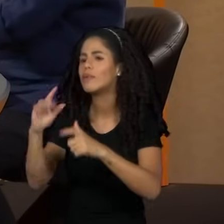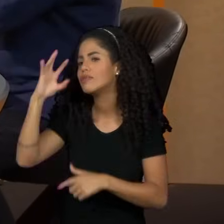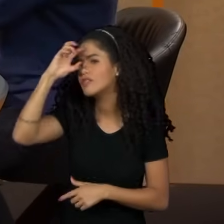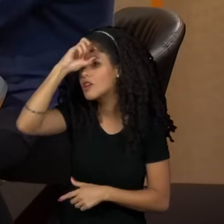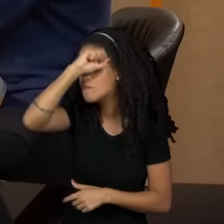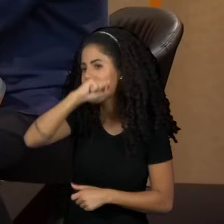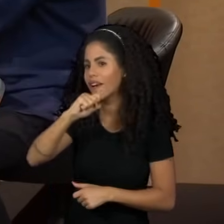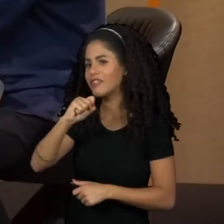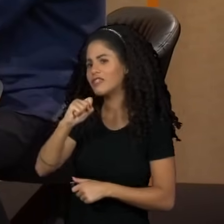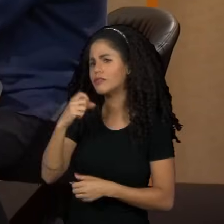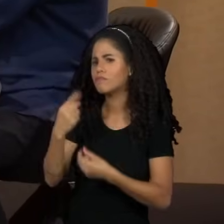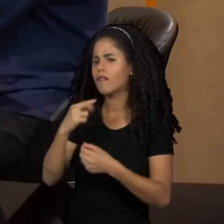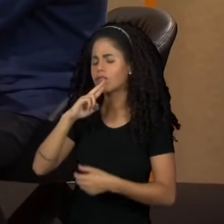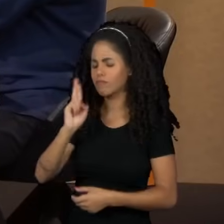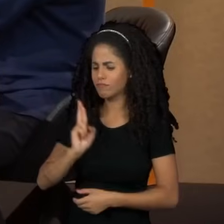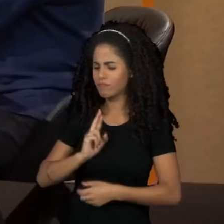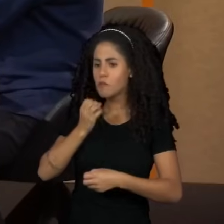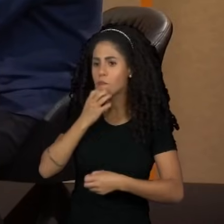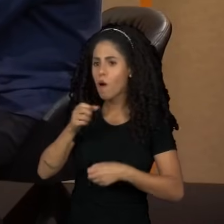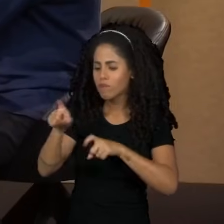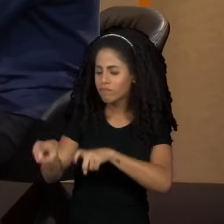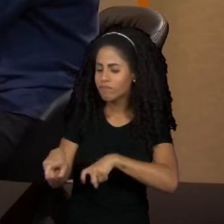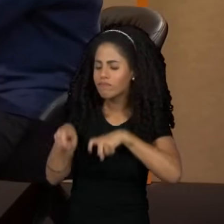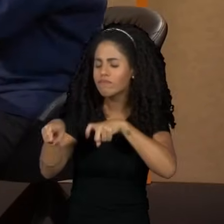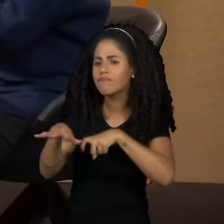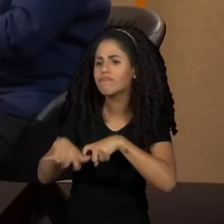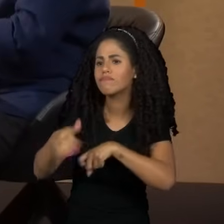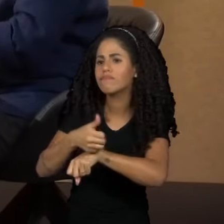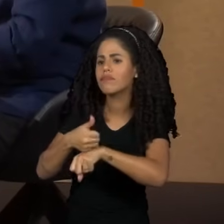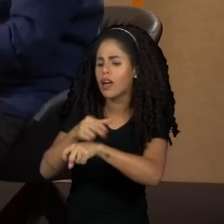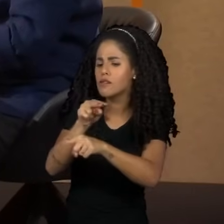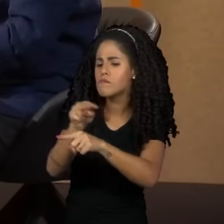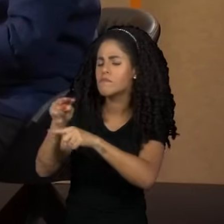ter resultado no agronegócio